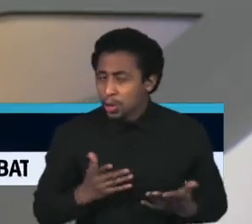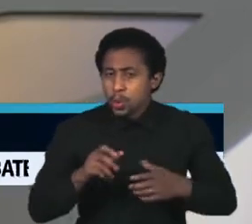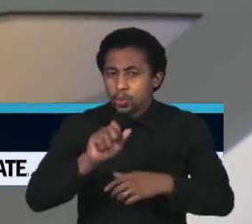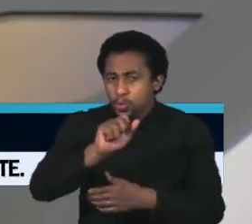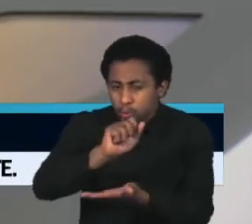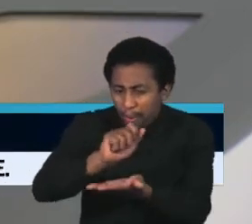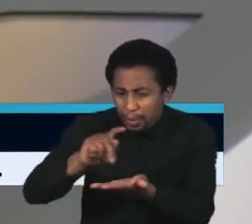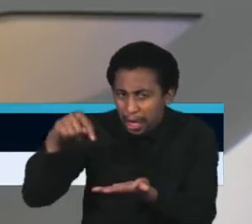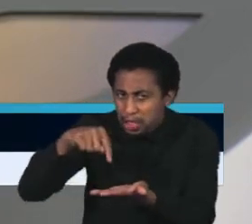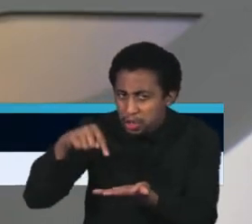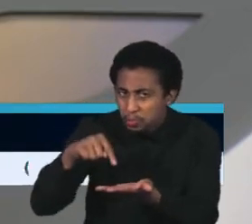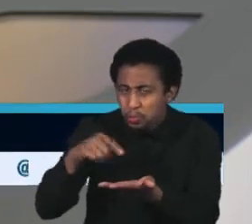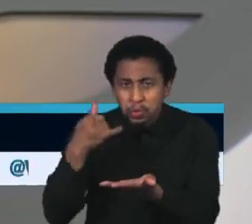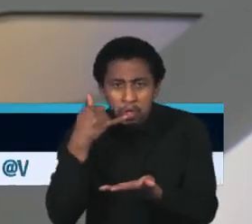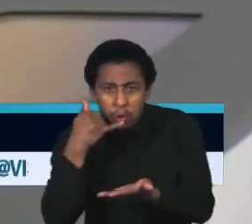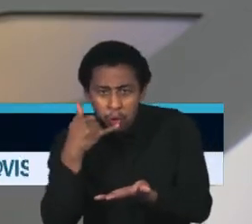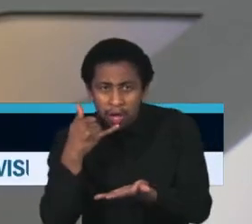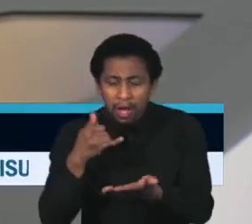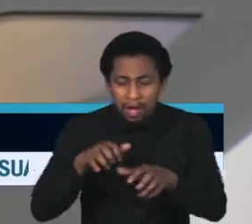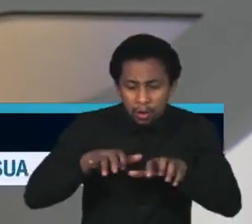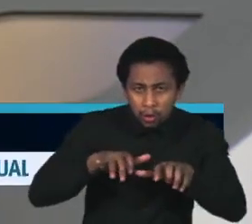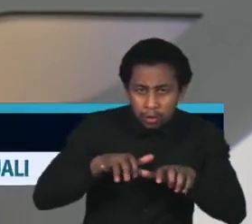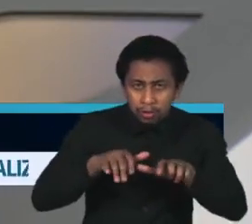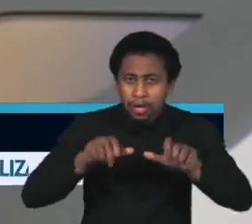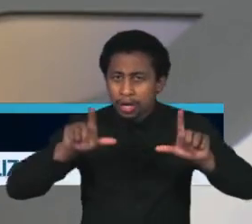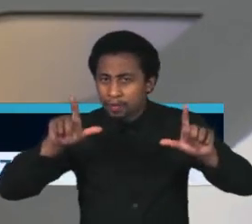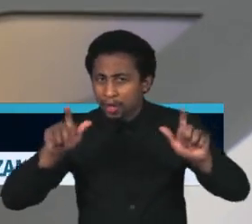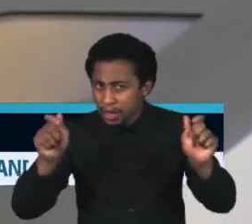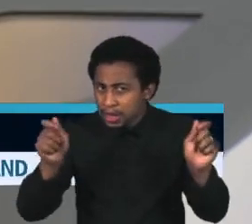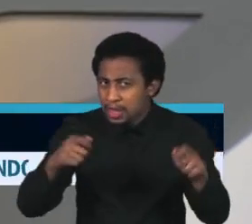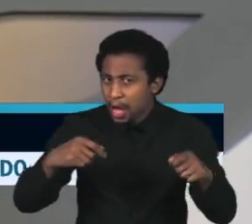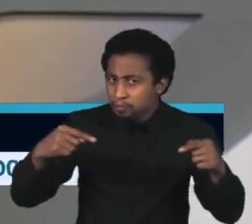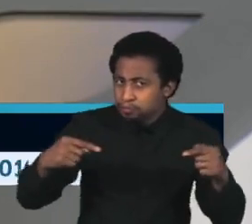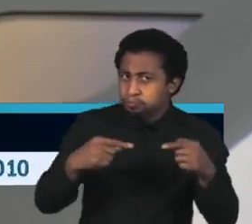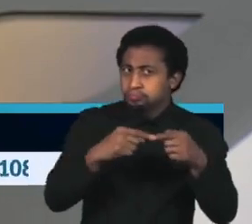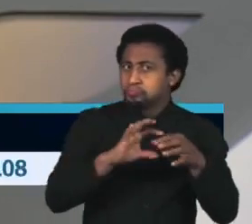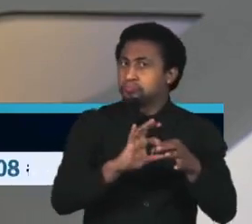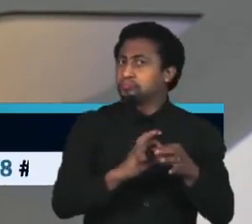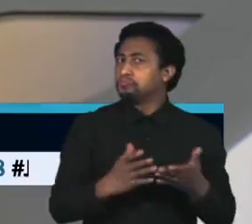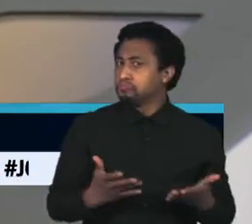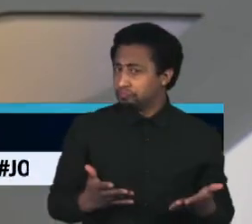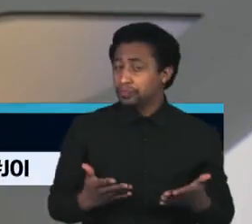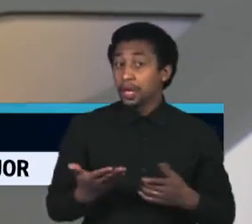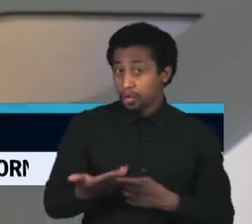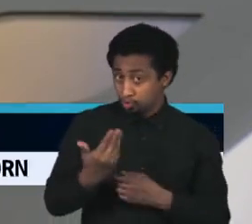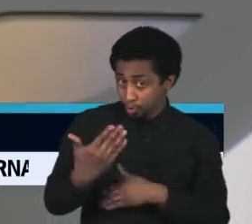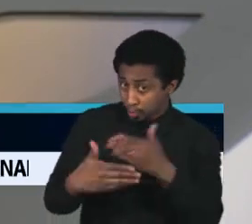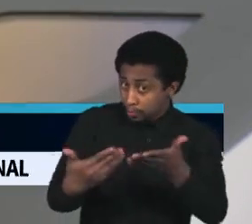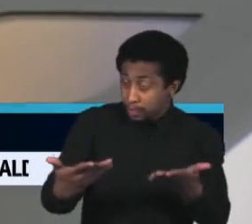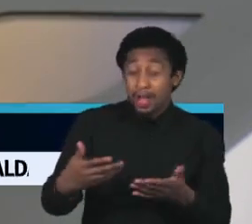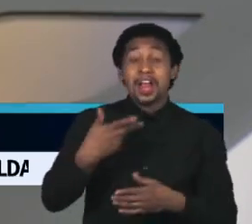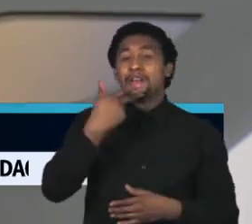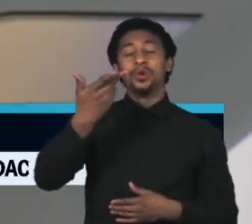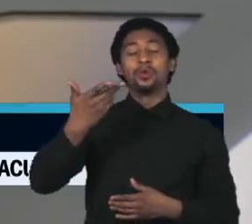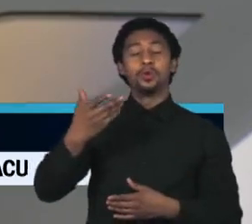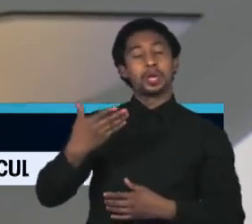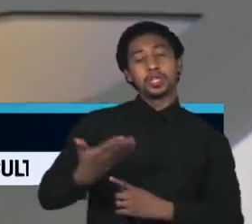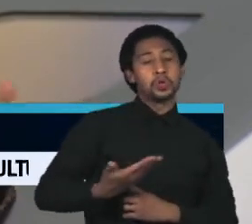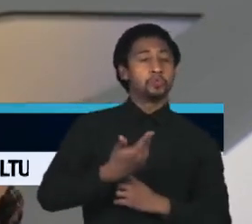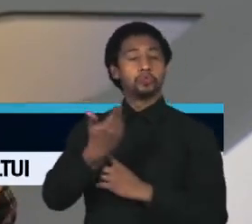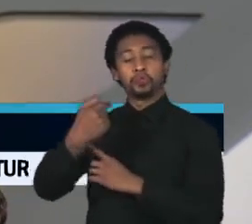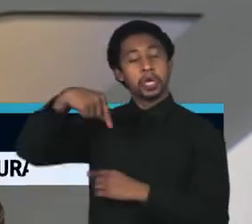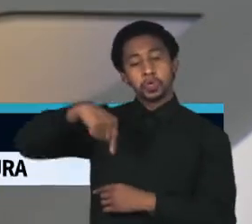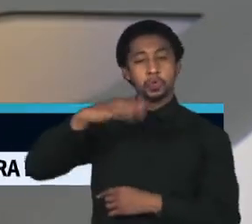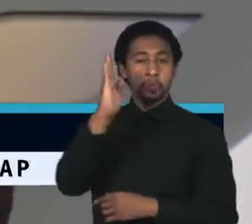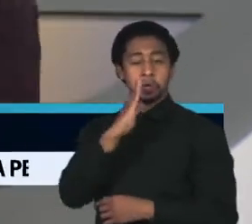que elas vão funcionar para promover a economia ele fala derrame tecnológico Brasil maior tecnológico Ele